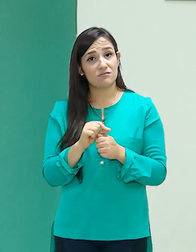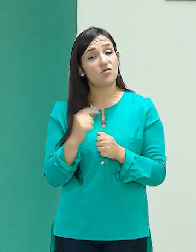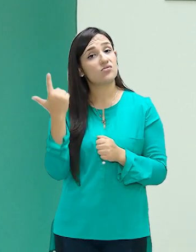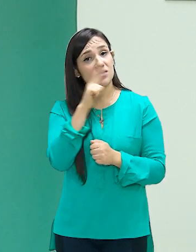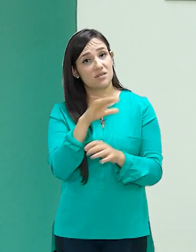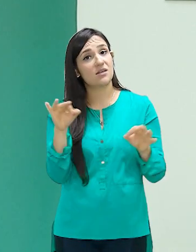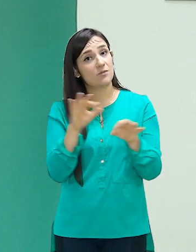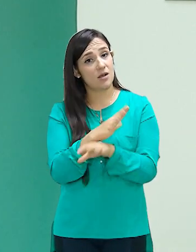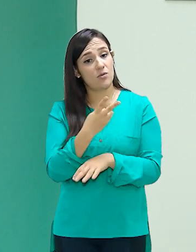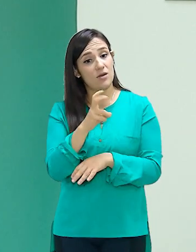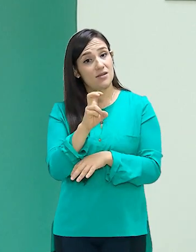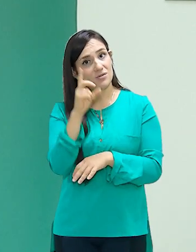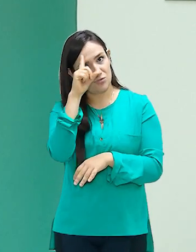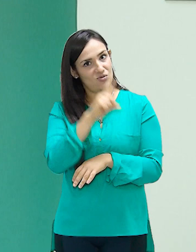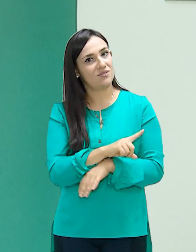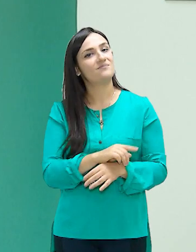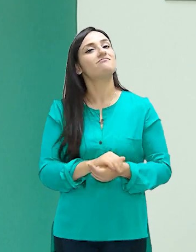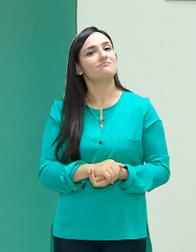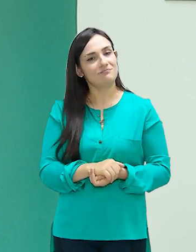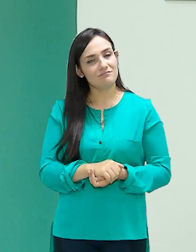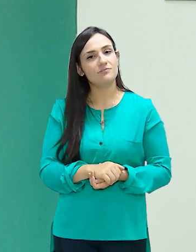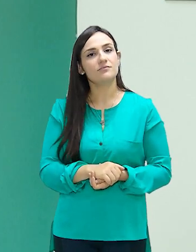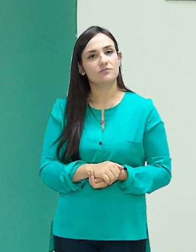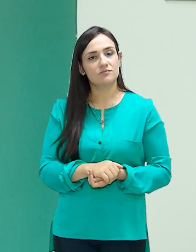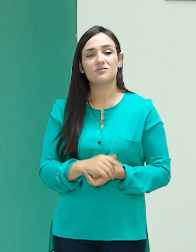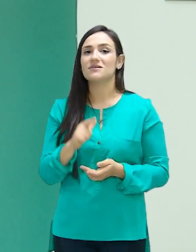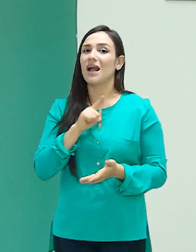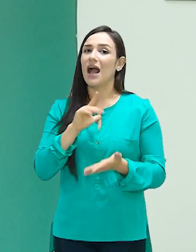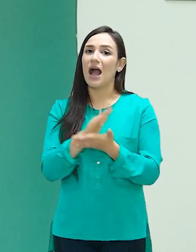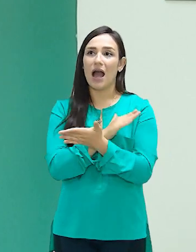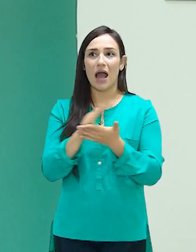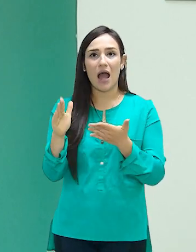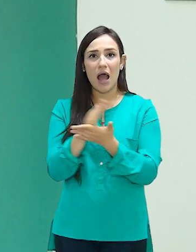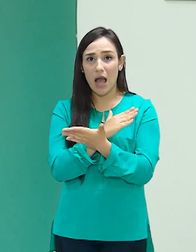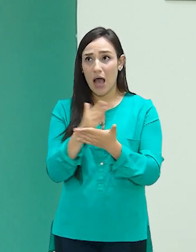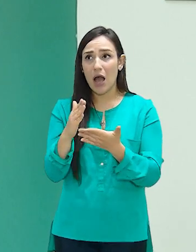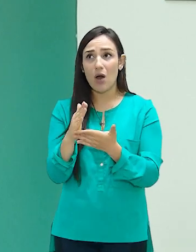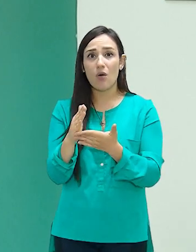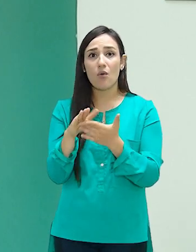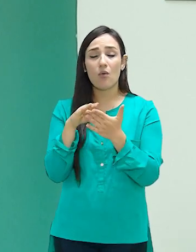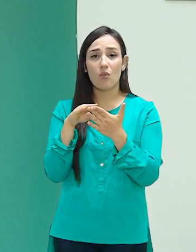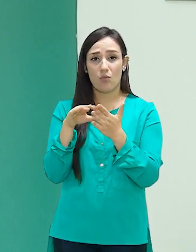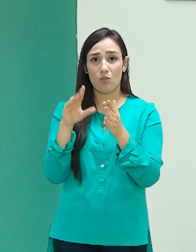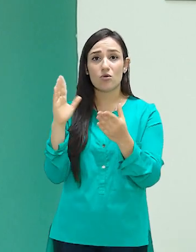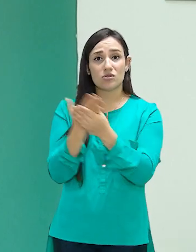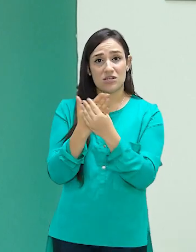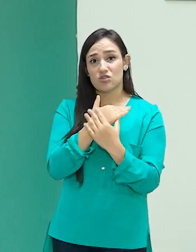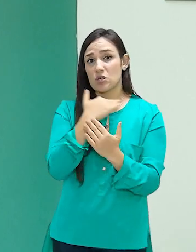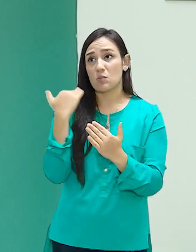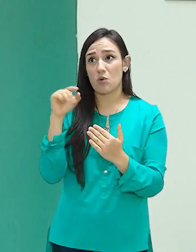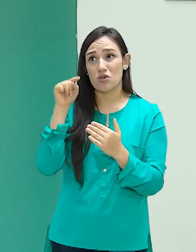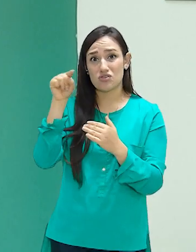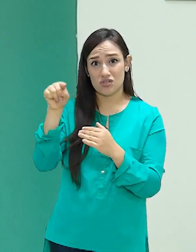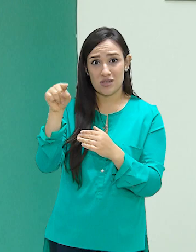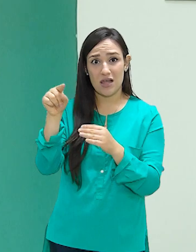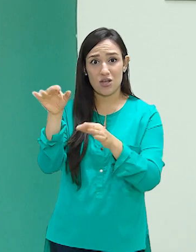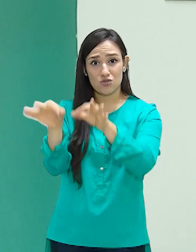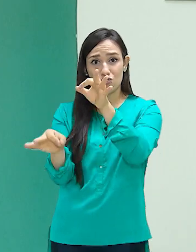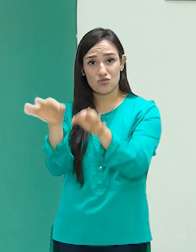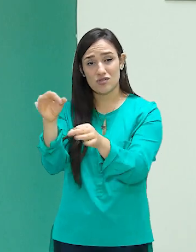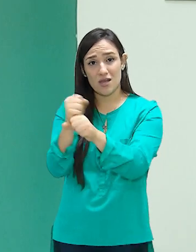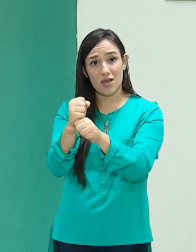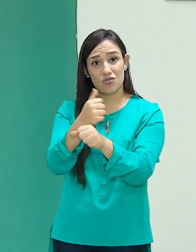dias. Enquanto eu tenho inventários que iniciaram em 2017, pela